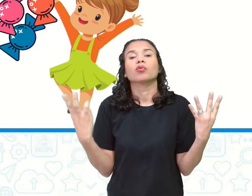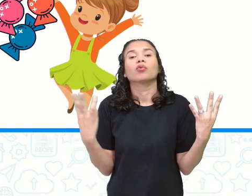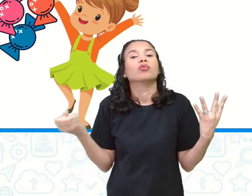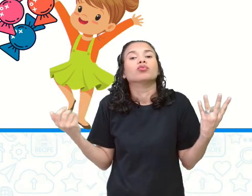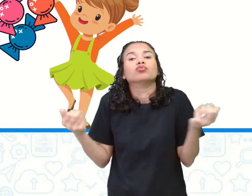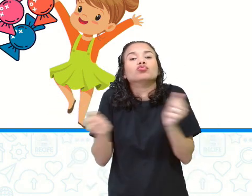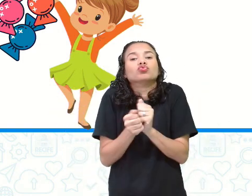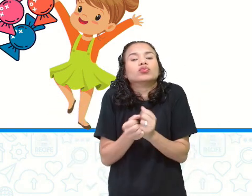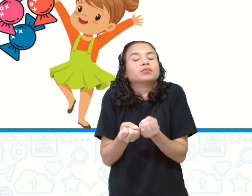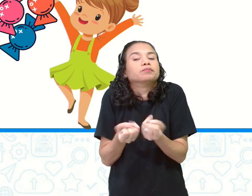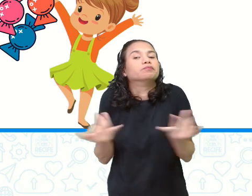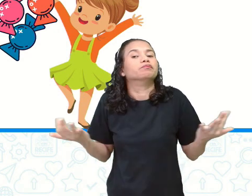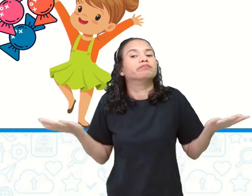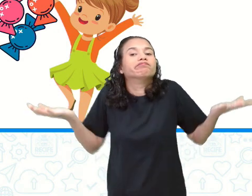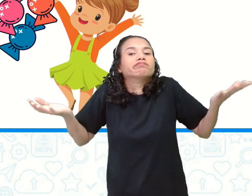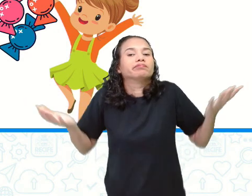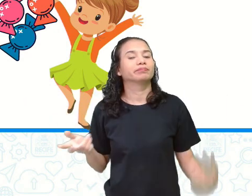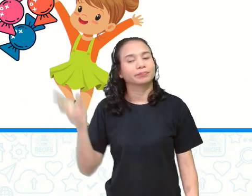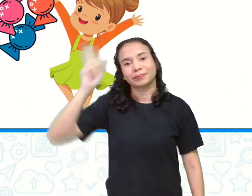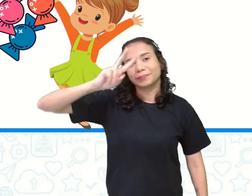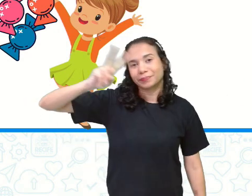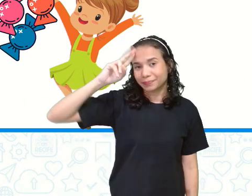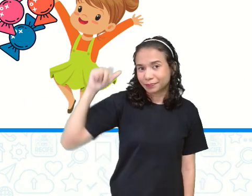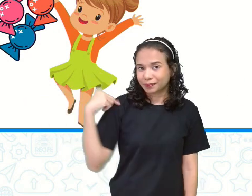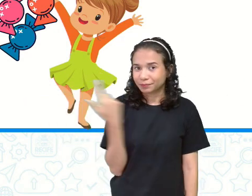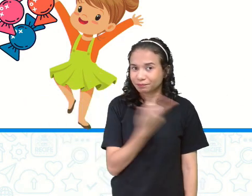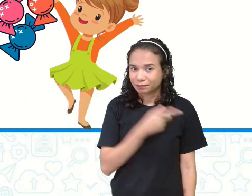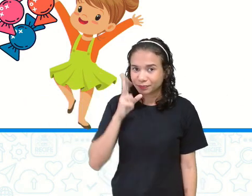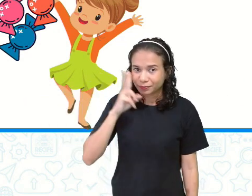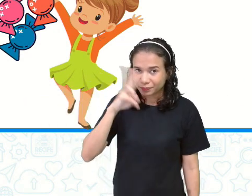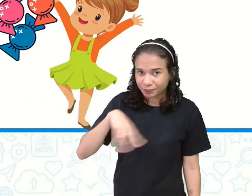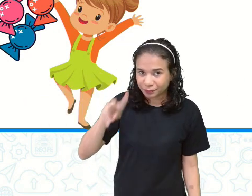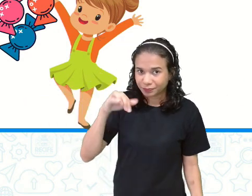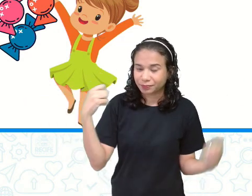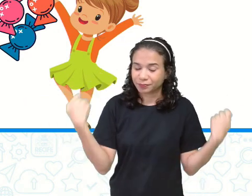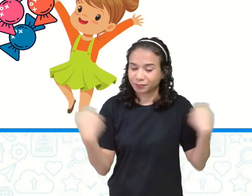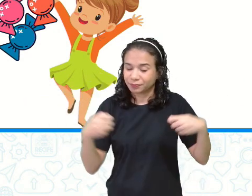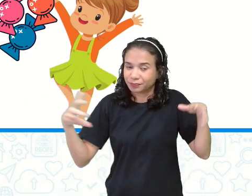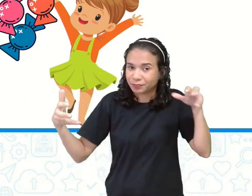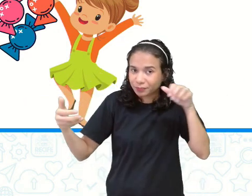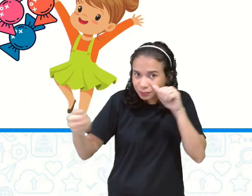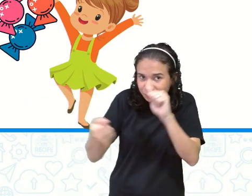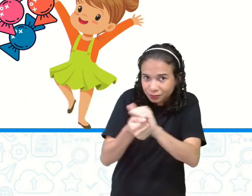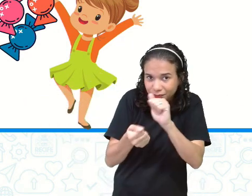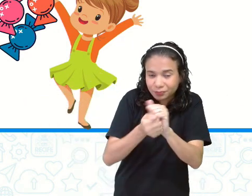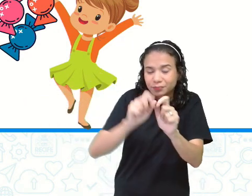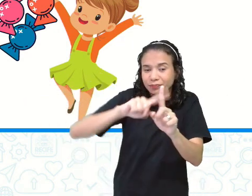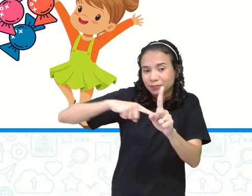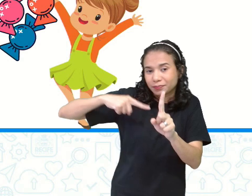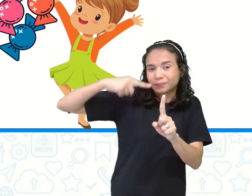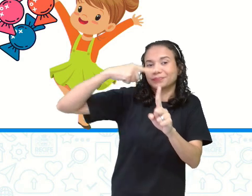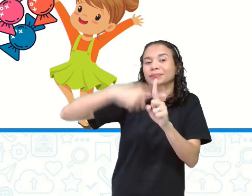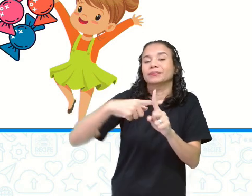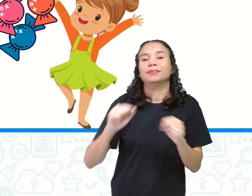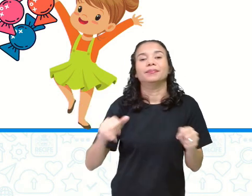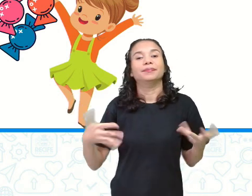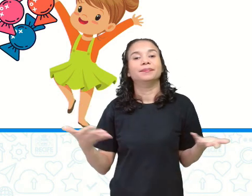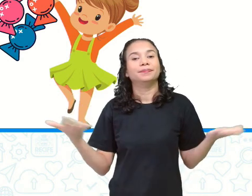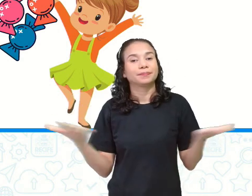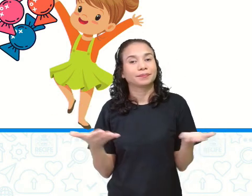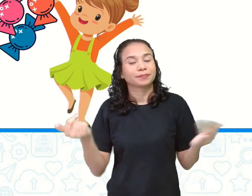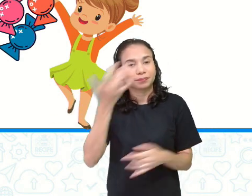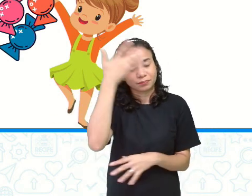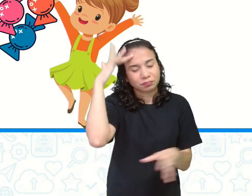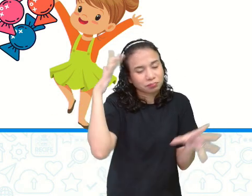possuem juntas? Lembra que a gente viu no início que a adição é o ato de juntar, acrescentar. Então, agora você vai